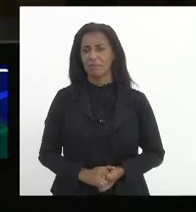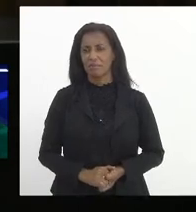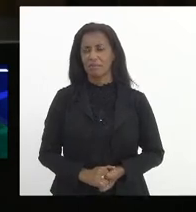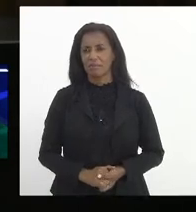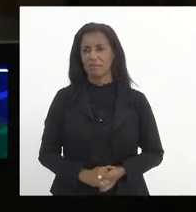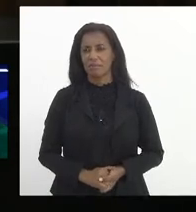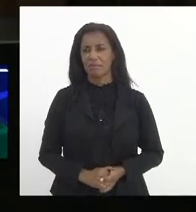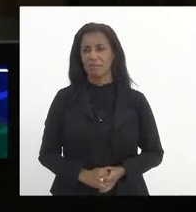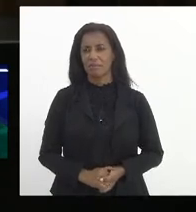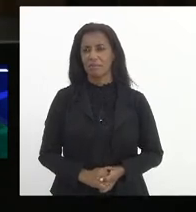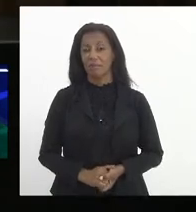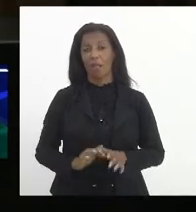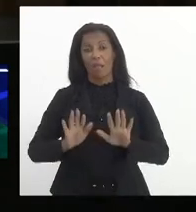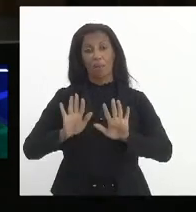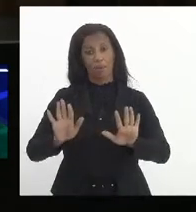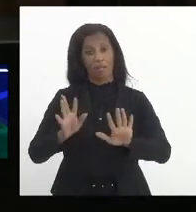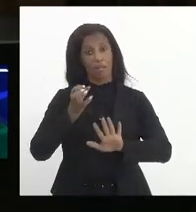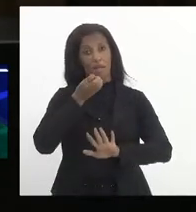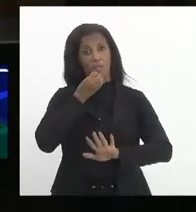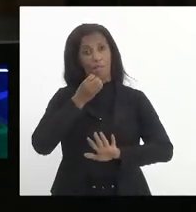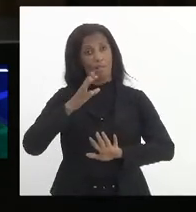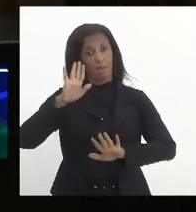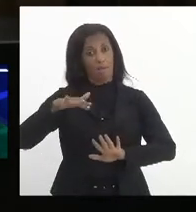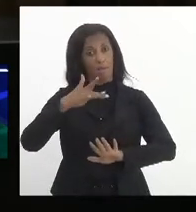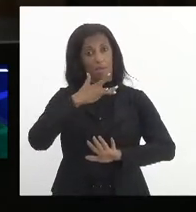sim mas é para o nosso bem